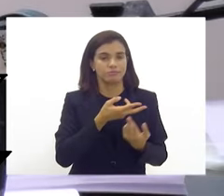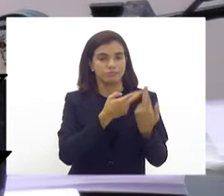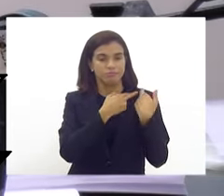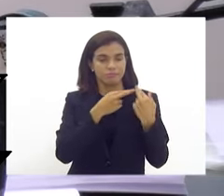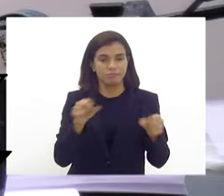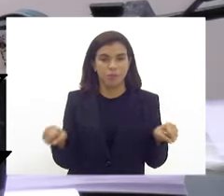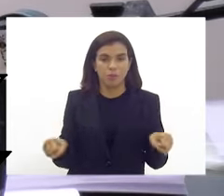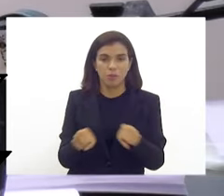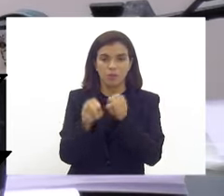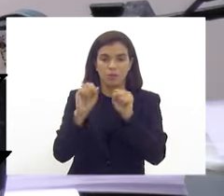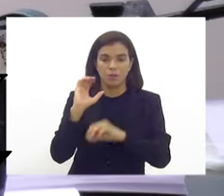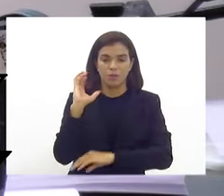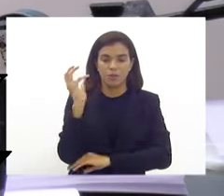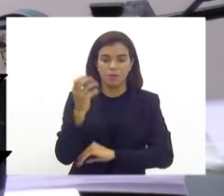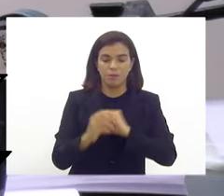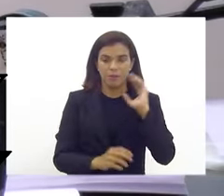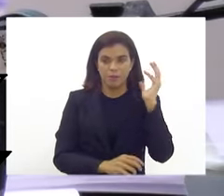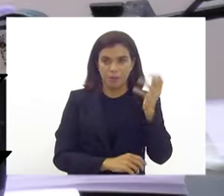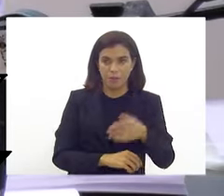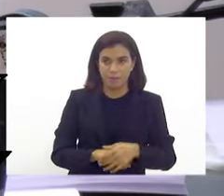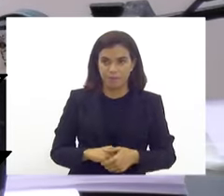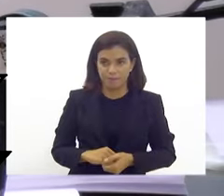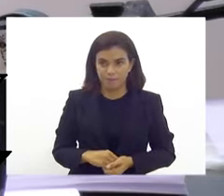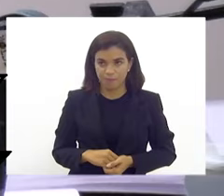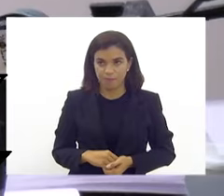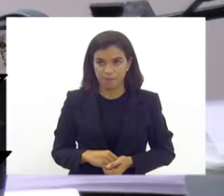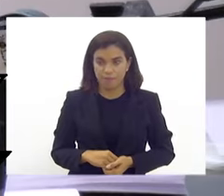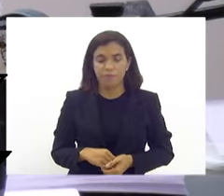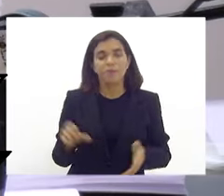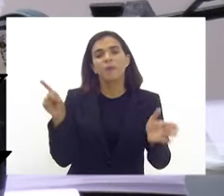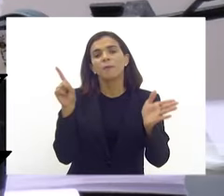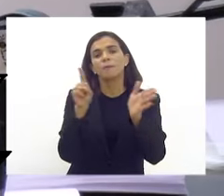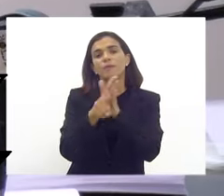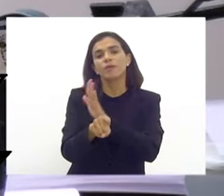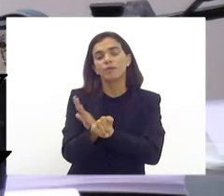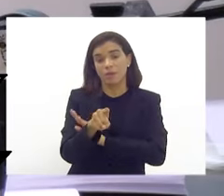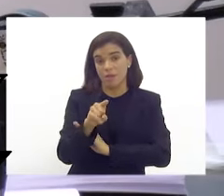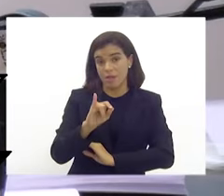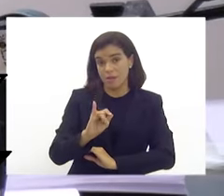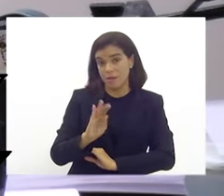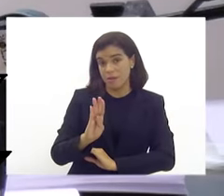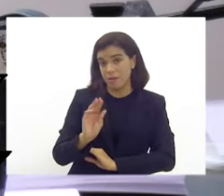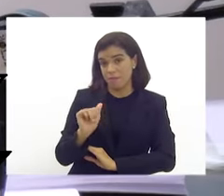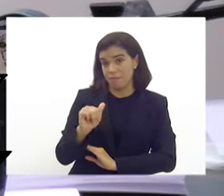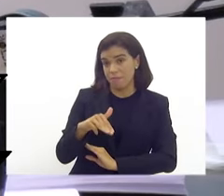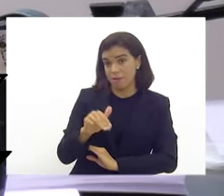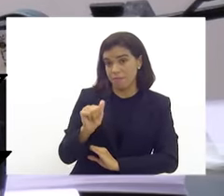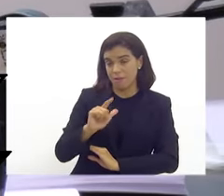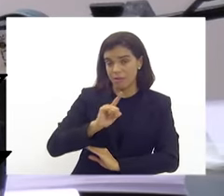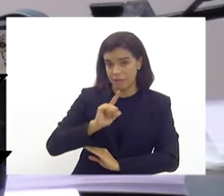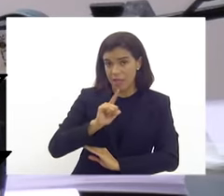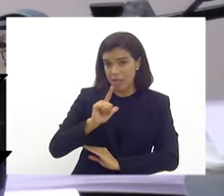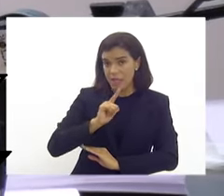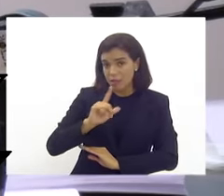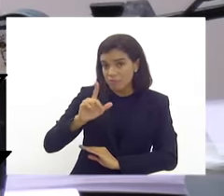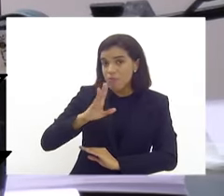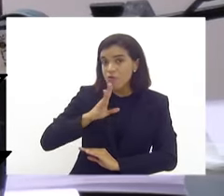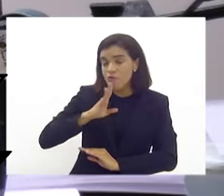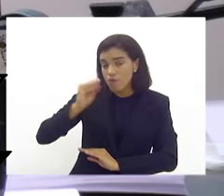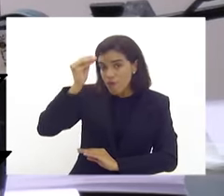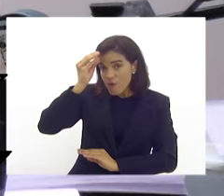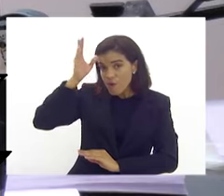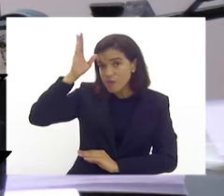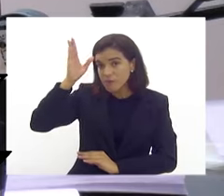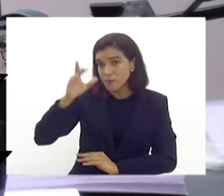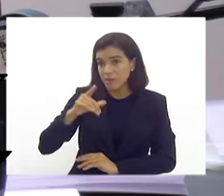ambiental aí bota um um um fim nisso pergunta e bama tem conhecimento que a Bia de Guanabara tem